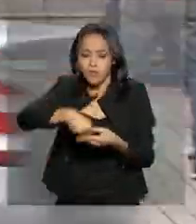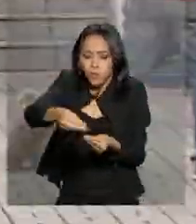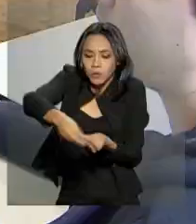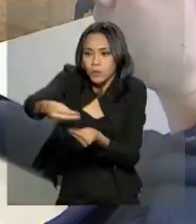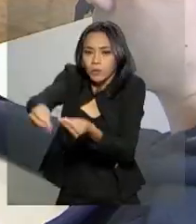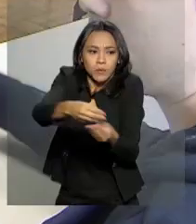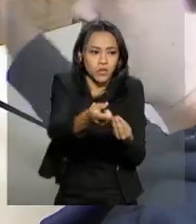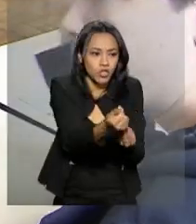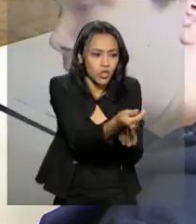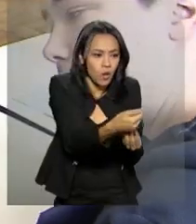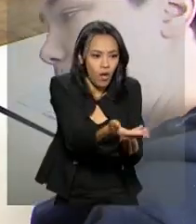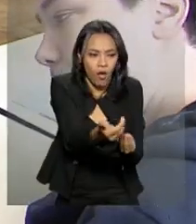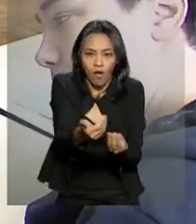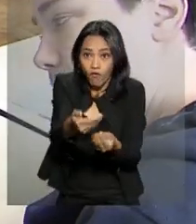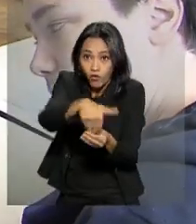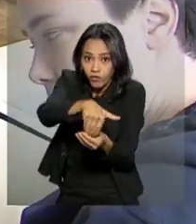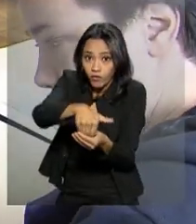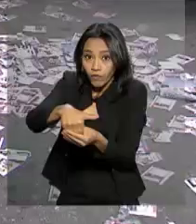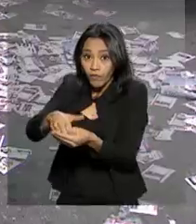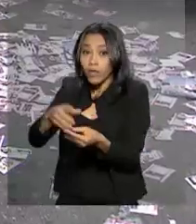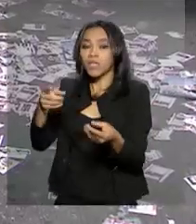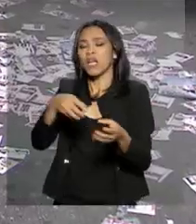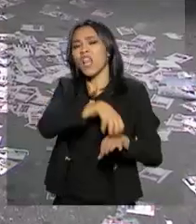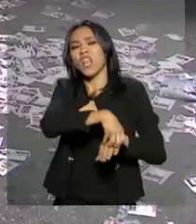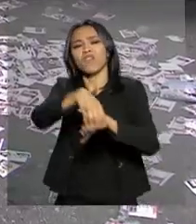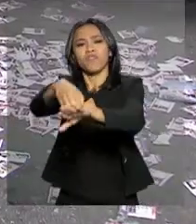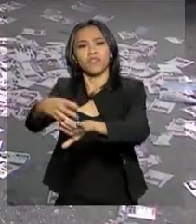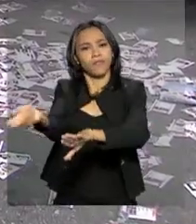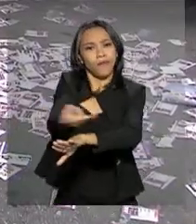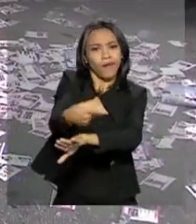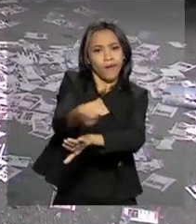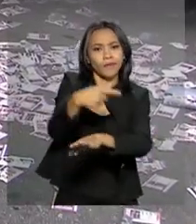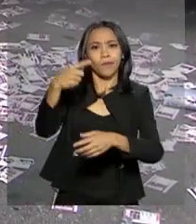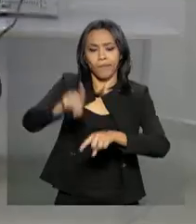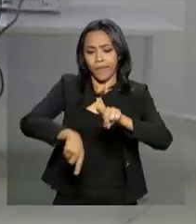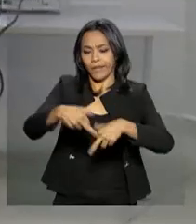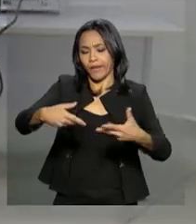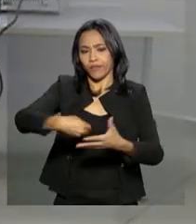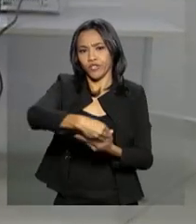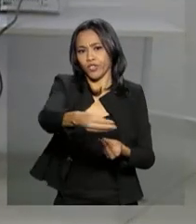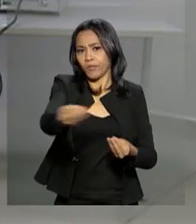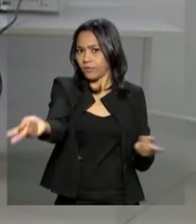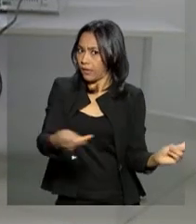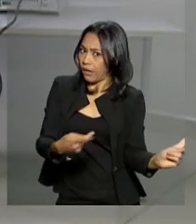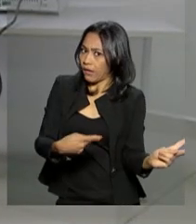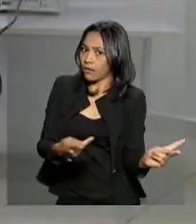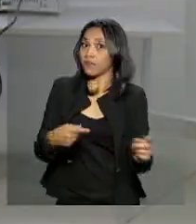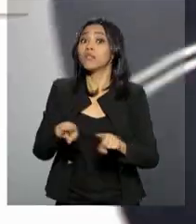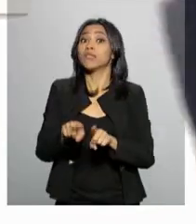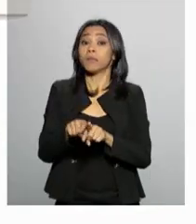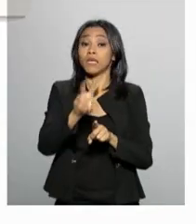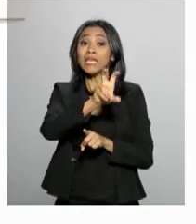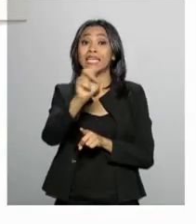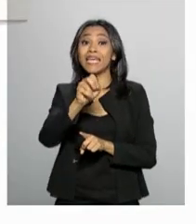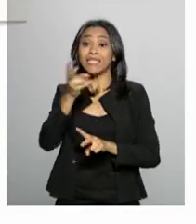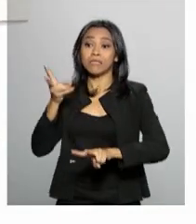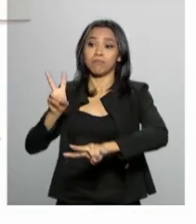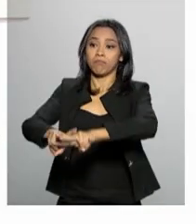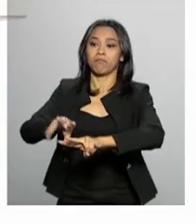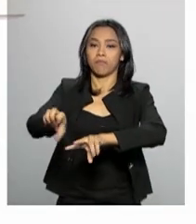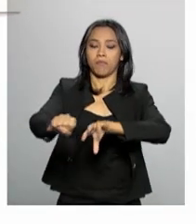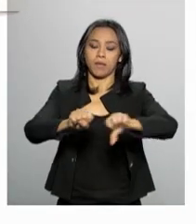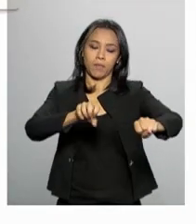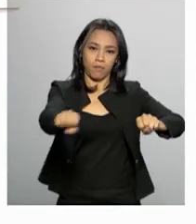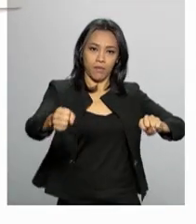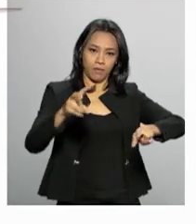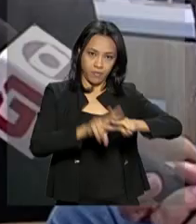de votos e transporte irregular de eleitores distribuição irregular de material além de cerca de 500 prisões segundo o ministério